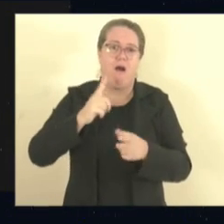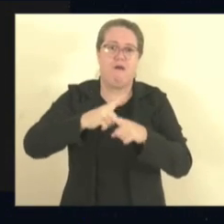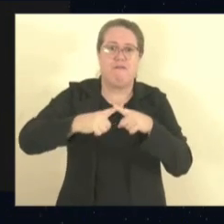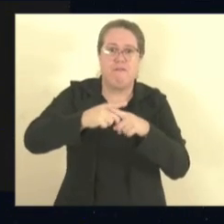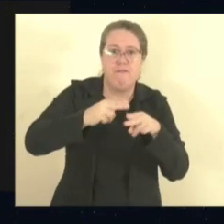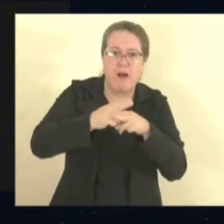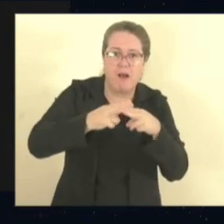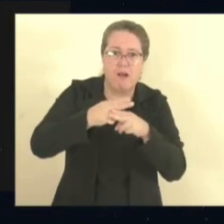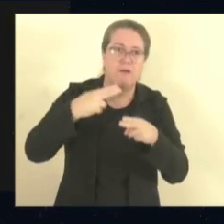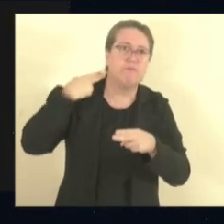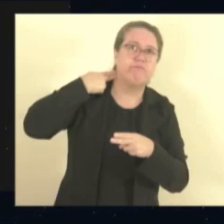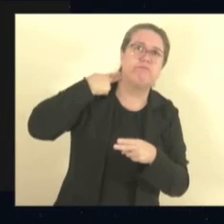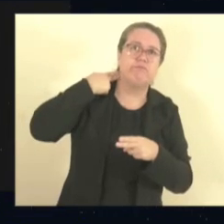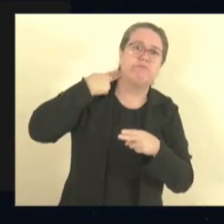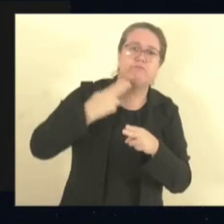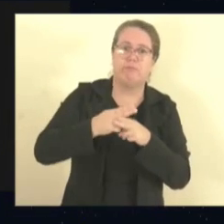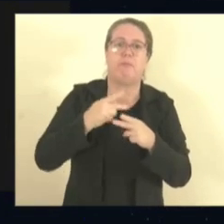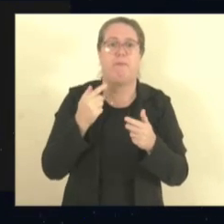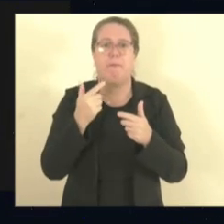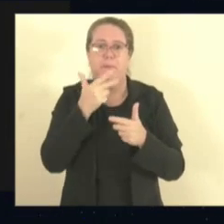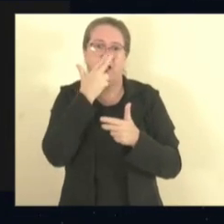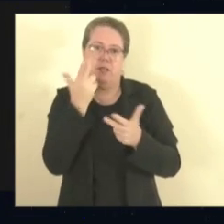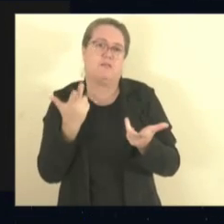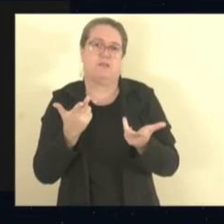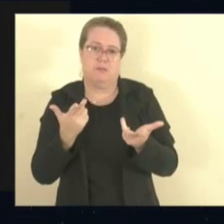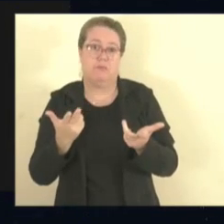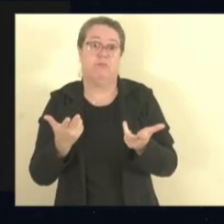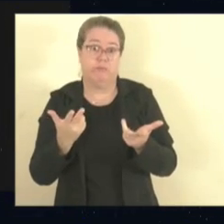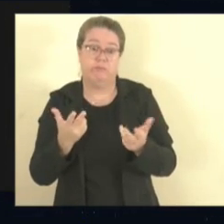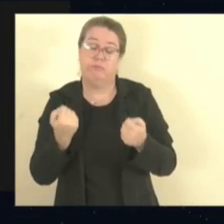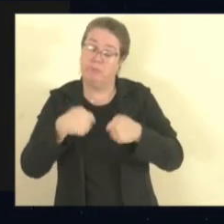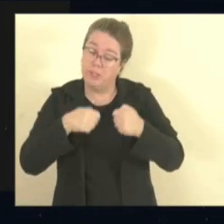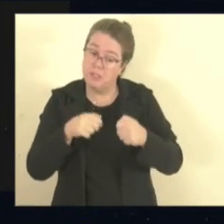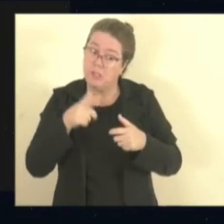Esse, já estou aqui até adiantando o meu voto. Muito obrigado.